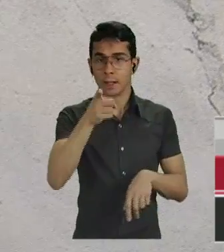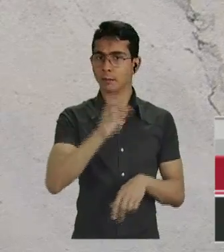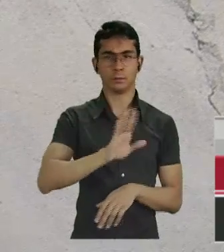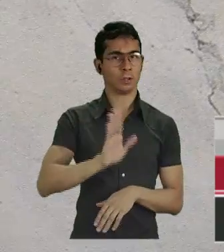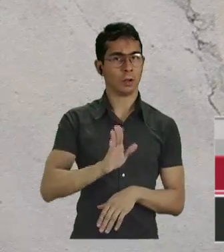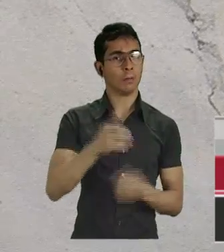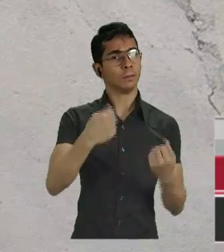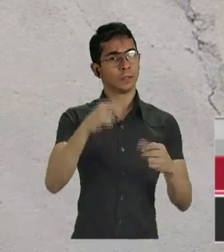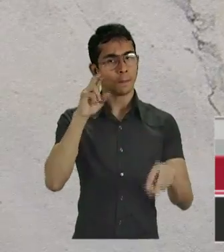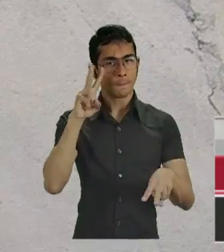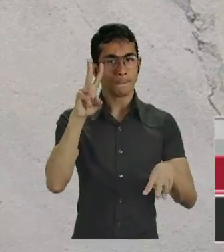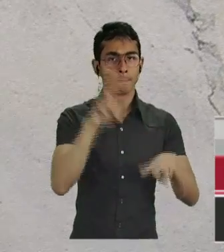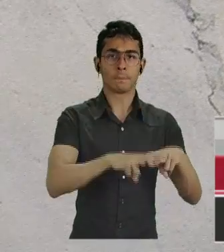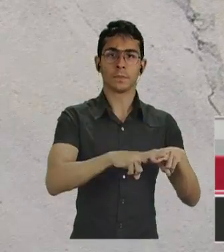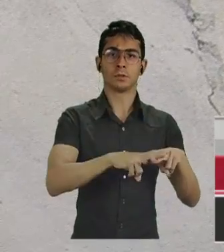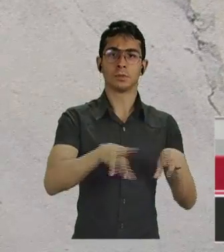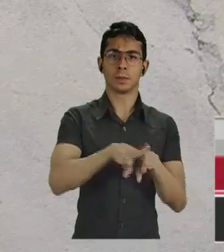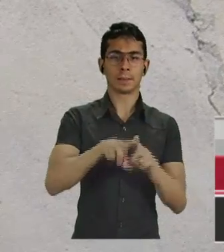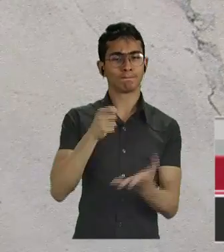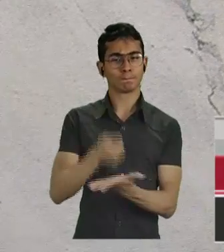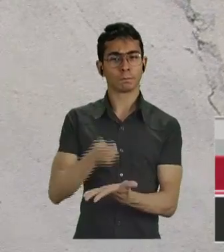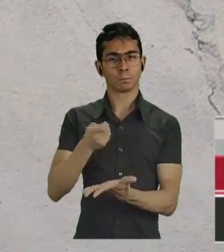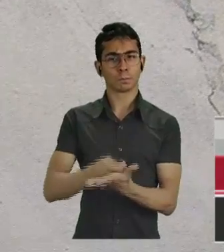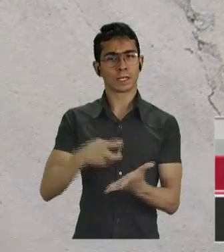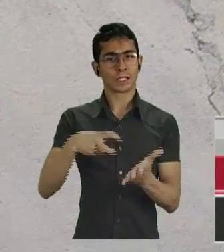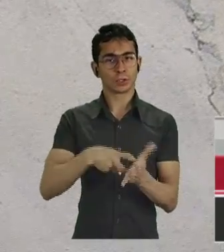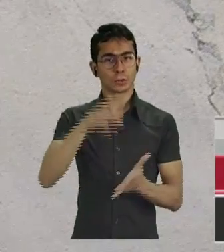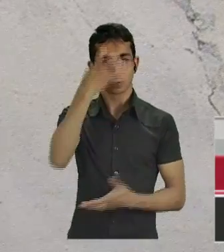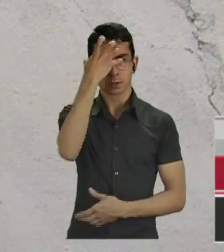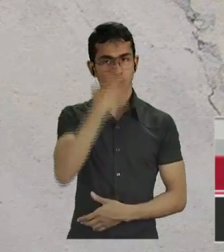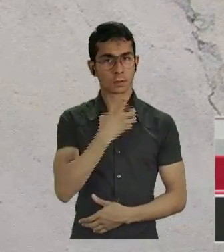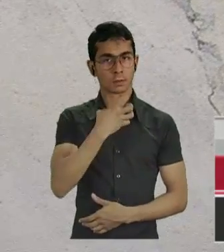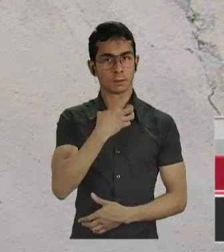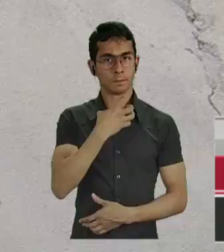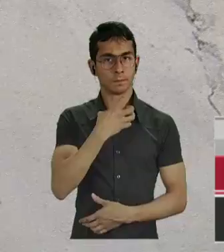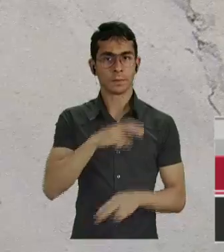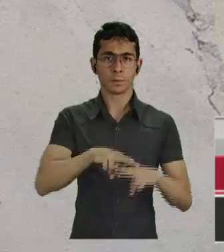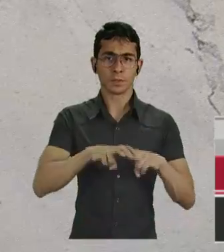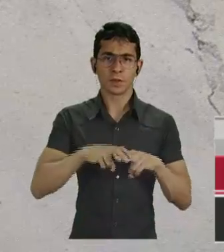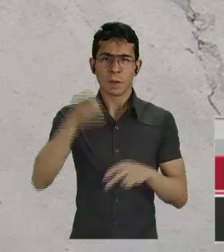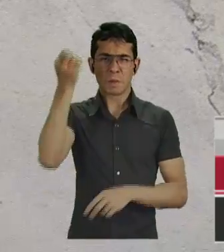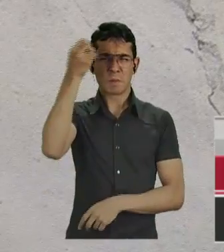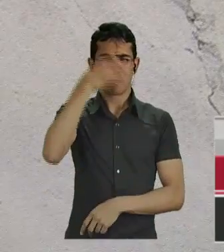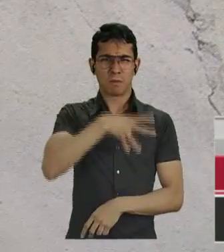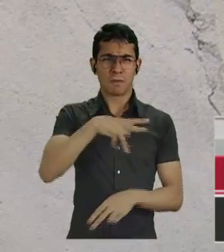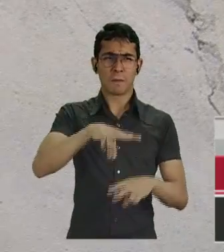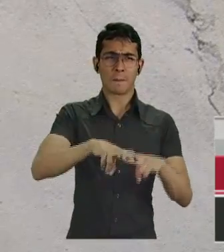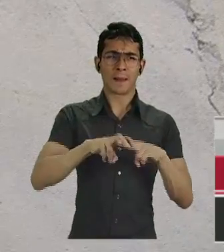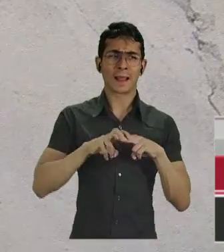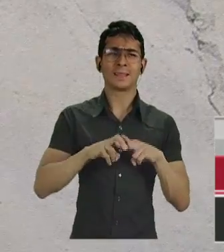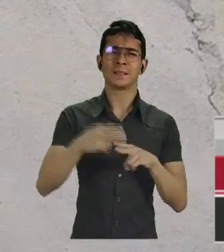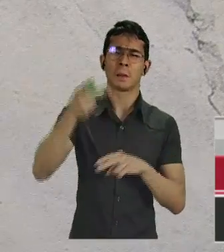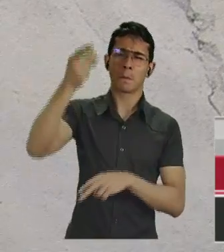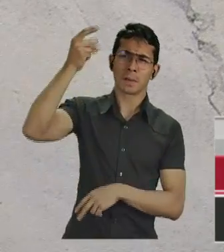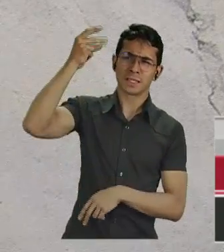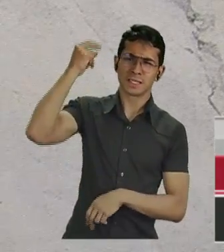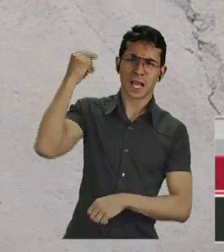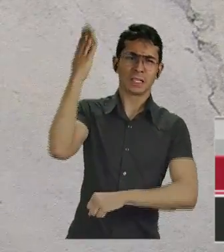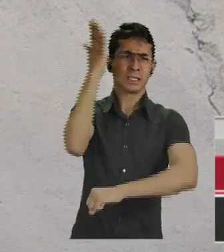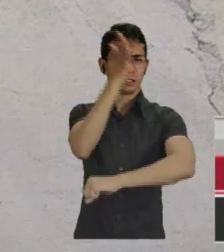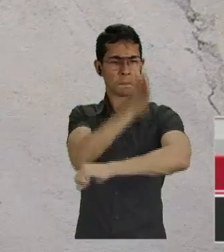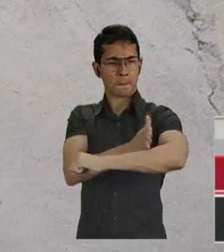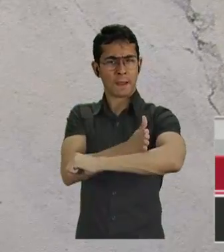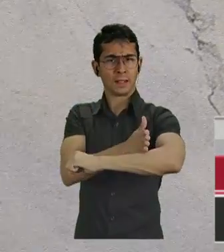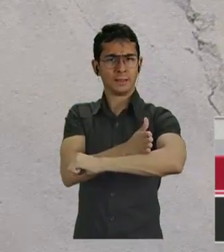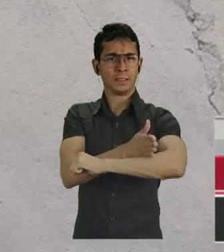severamente pelo que eles fizeram aqui porque é um absurdo é uma coisa medieval é uma situação assustadora o